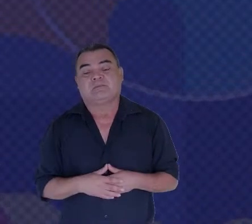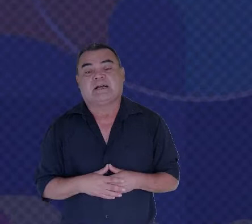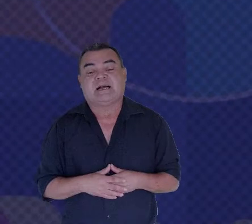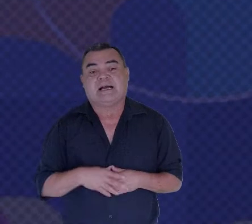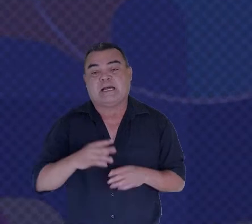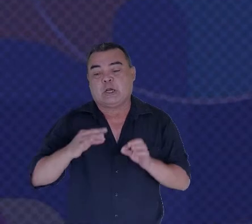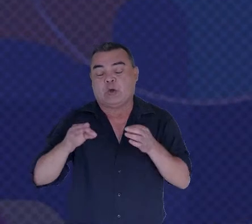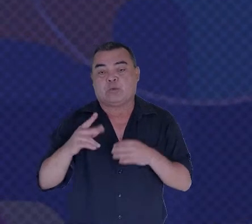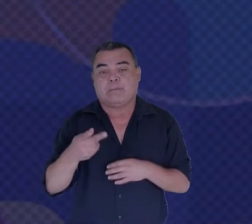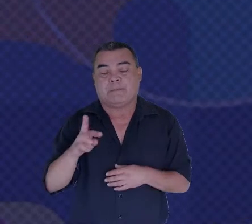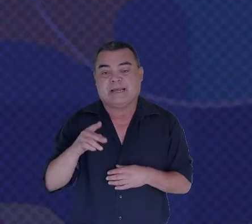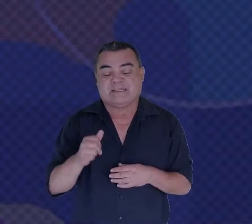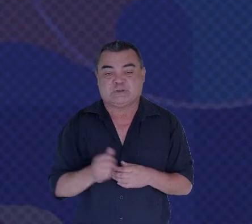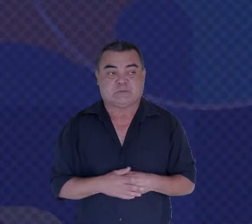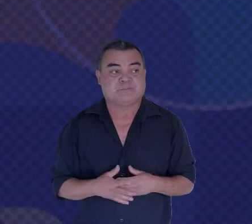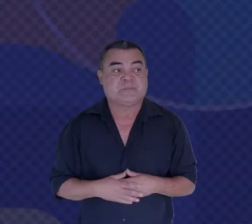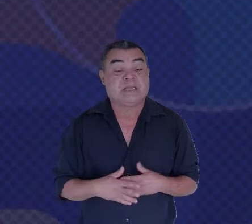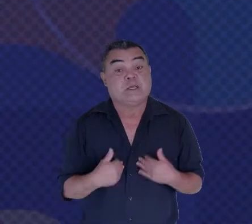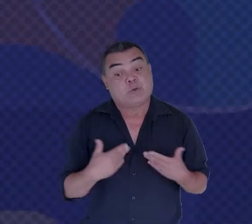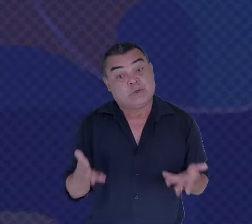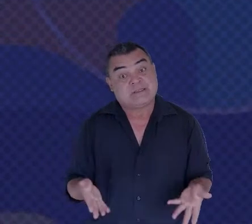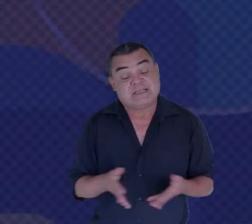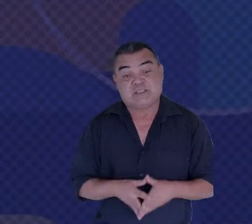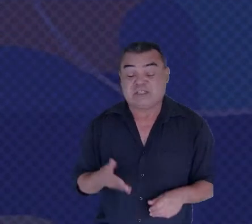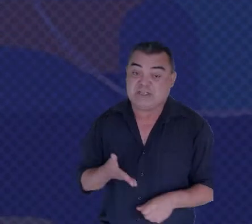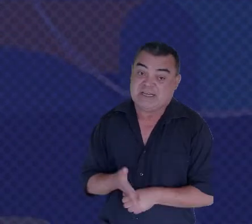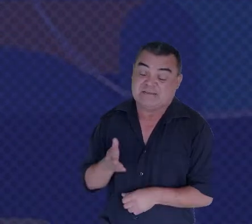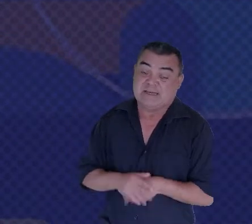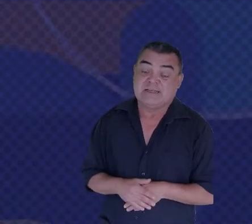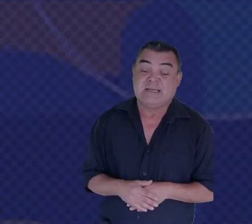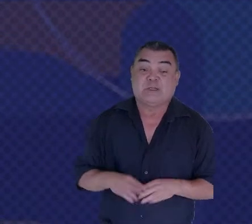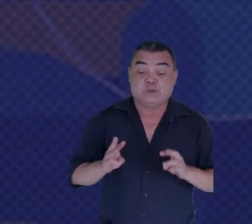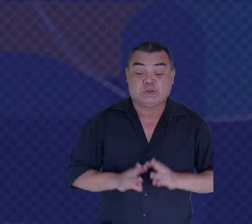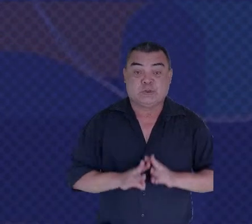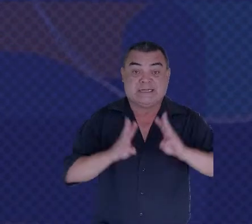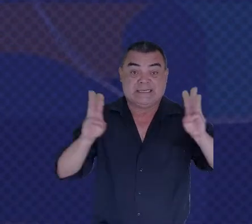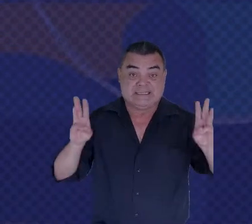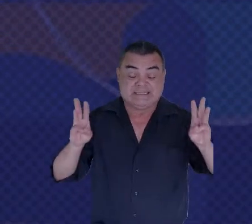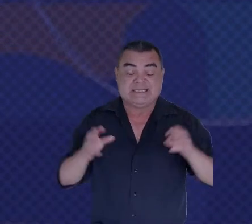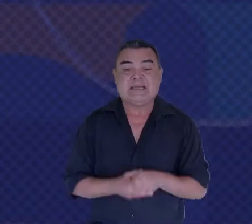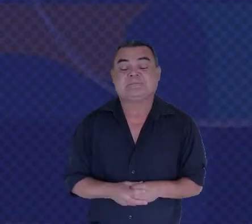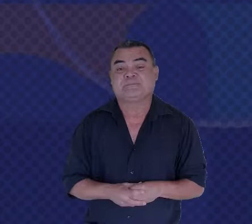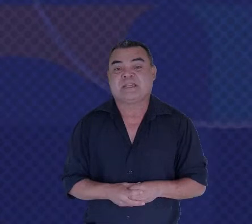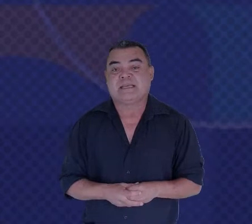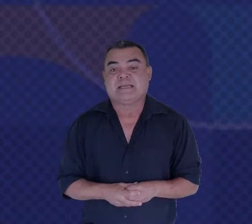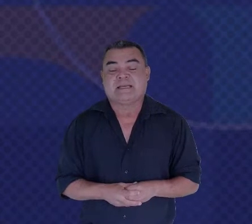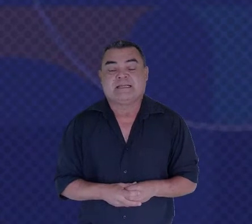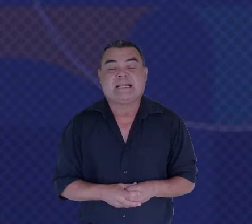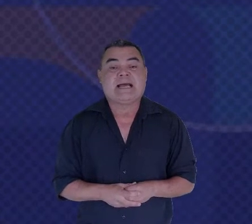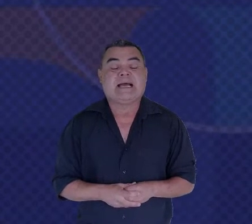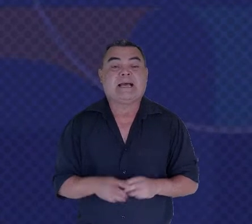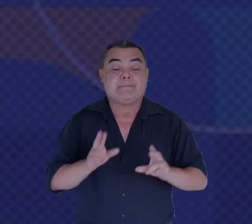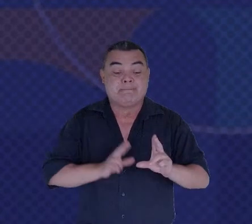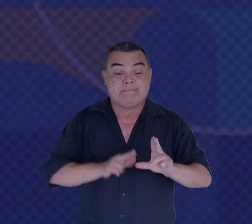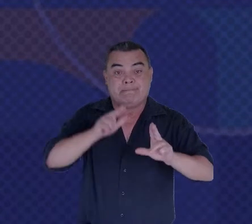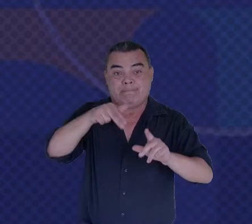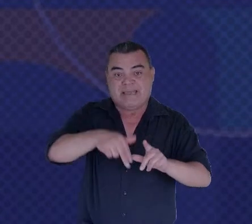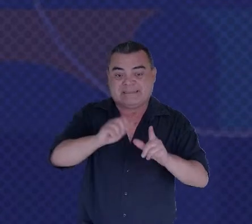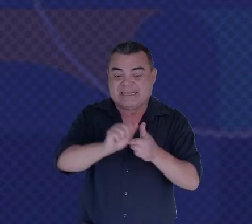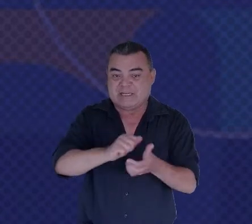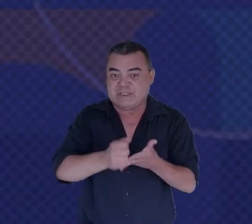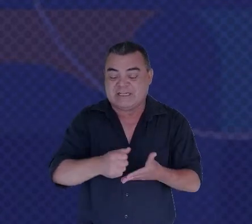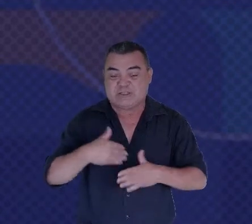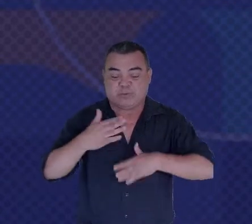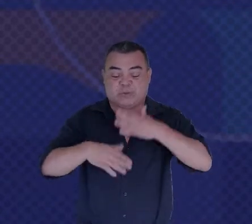prazo É isso mesmo e com isso a gente ia entrar no link na meta agenda de